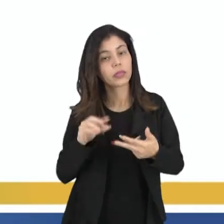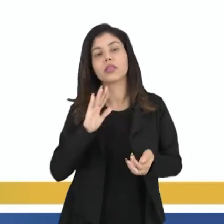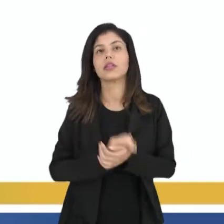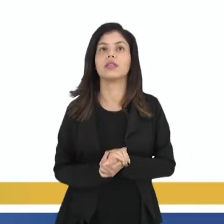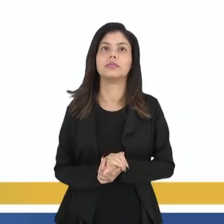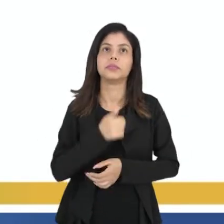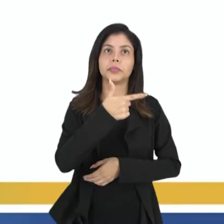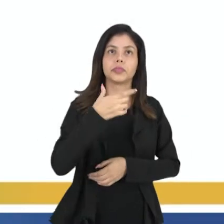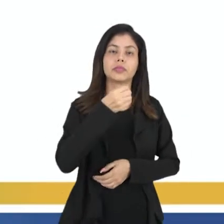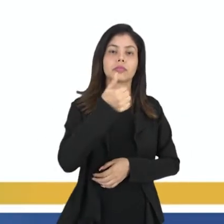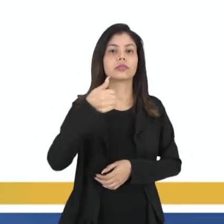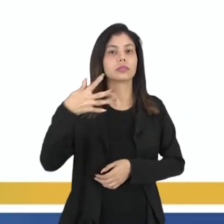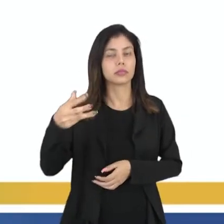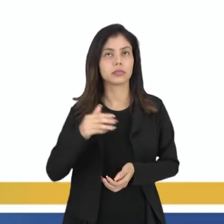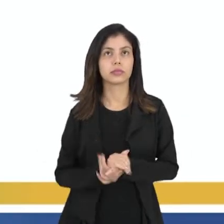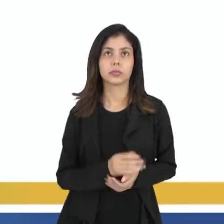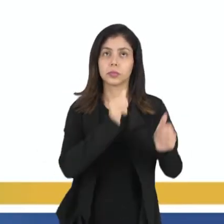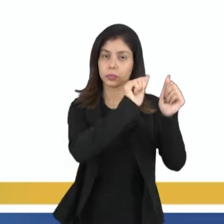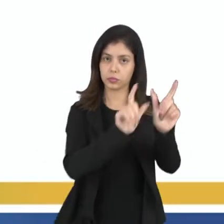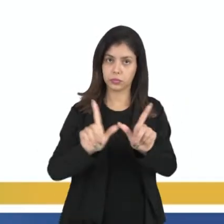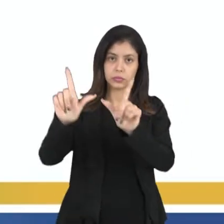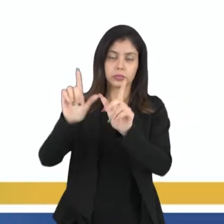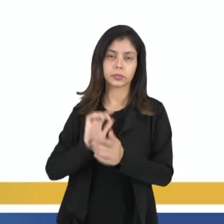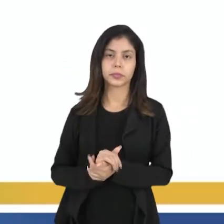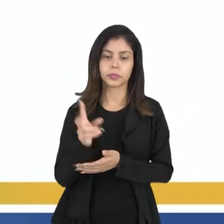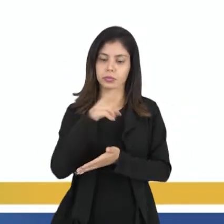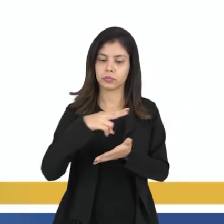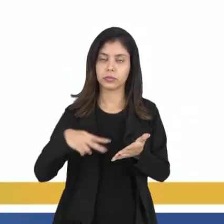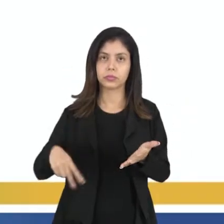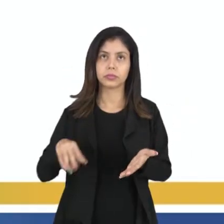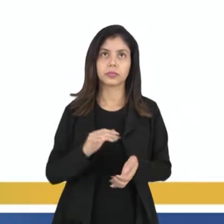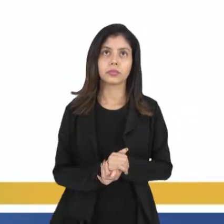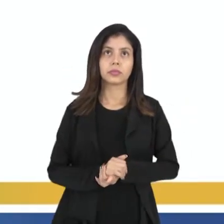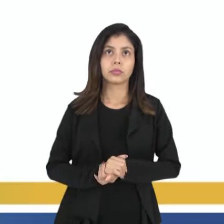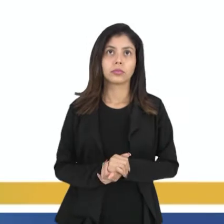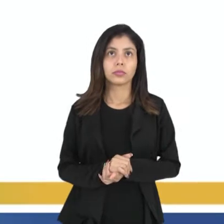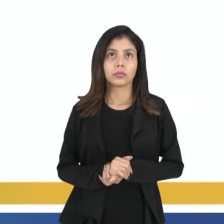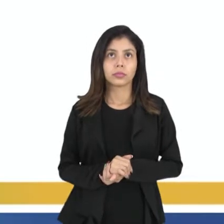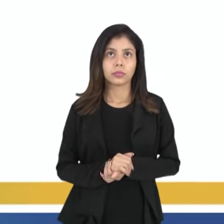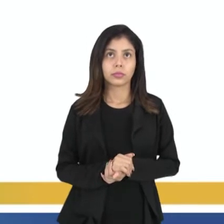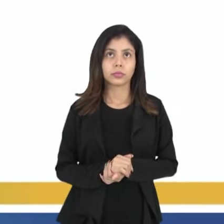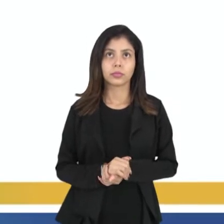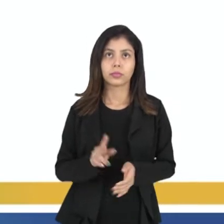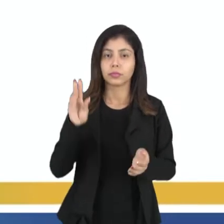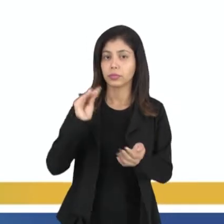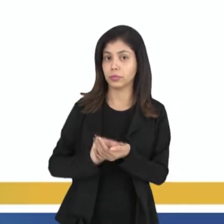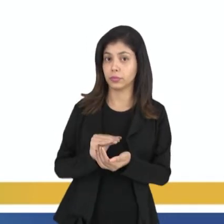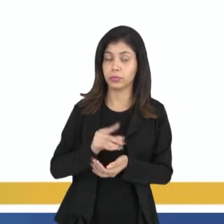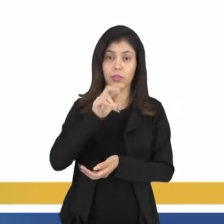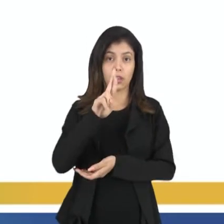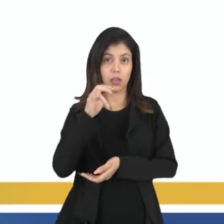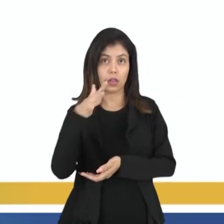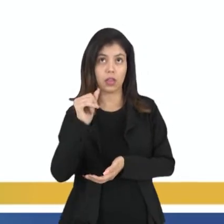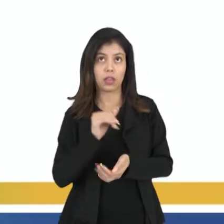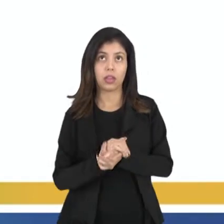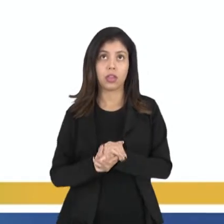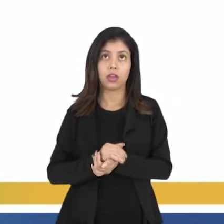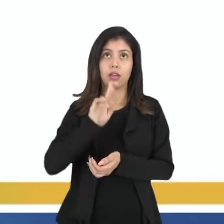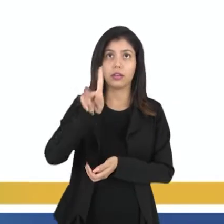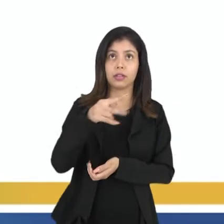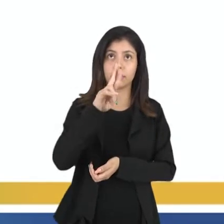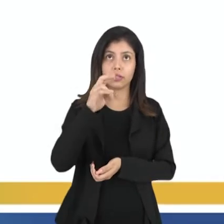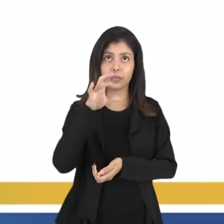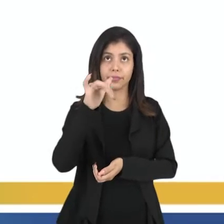de 2013. Acompanhem comigo a leitura. A recuperação da herança